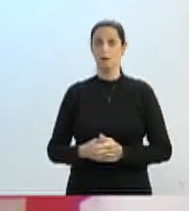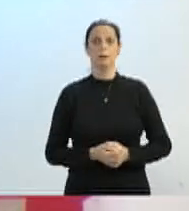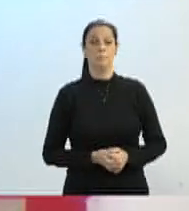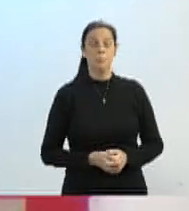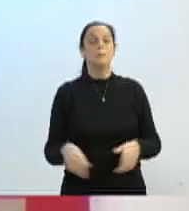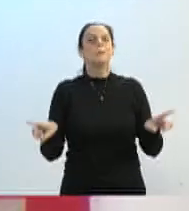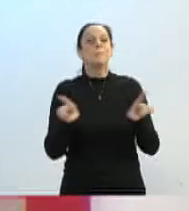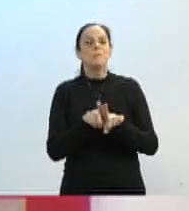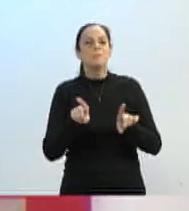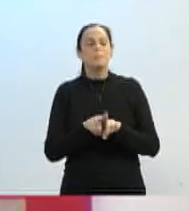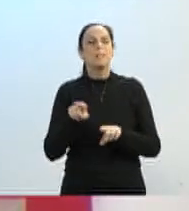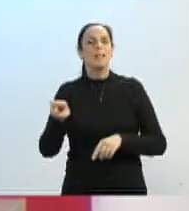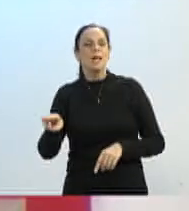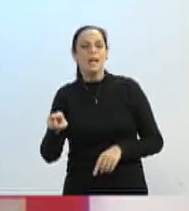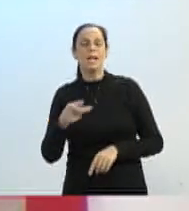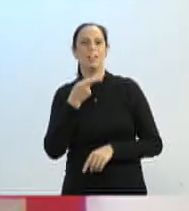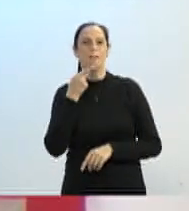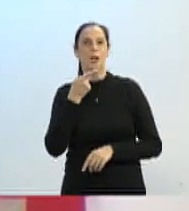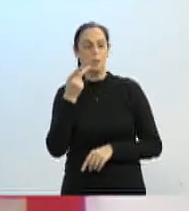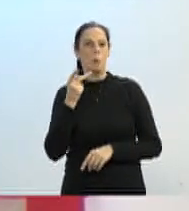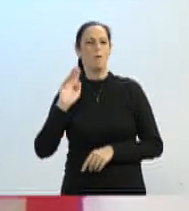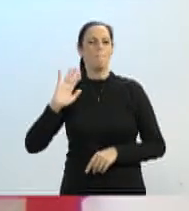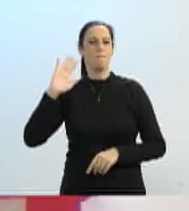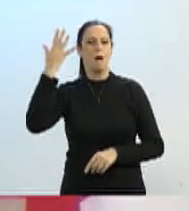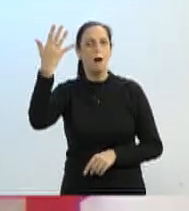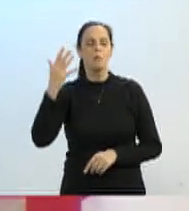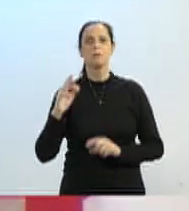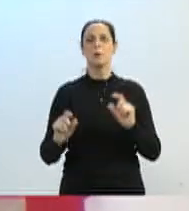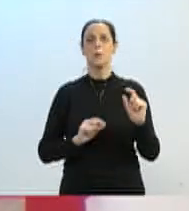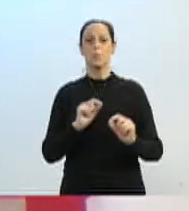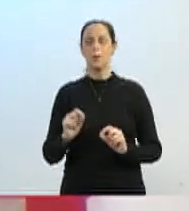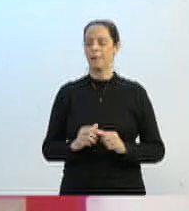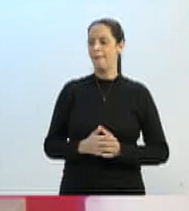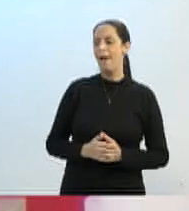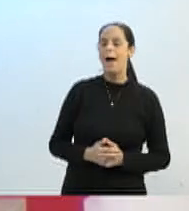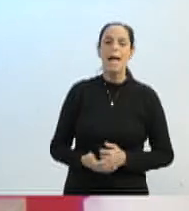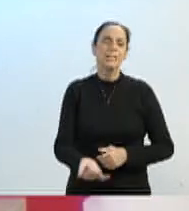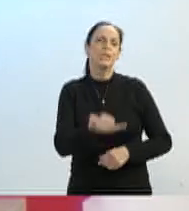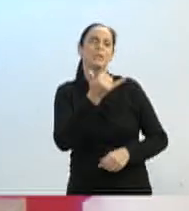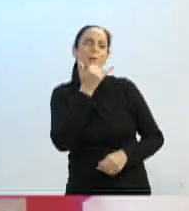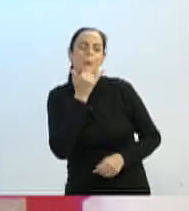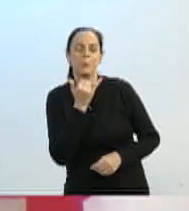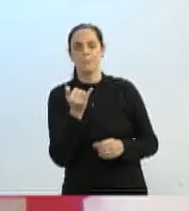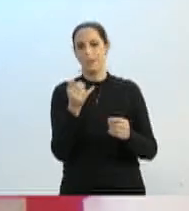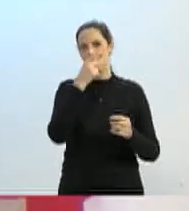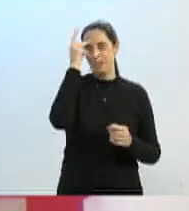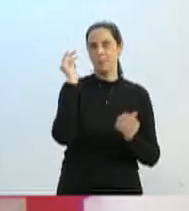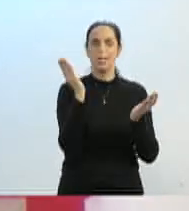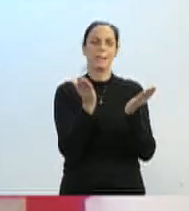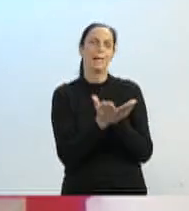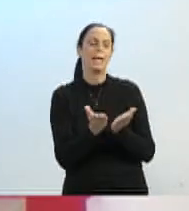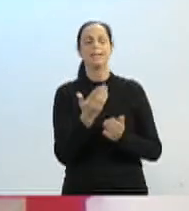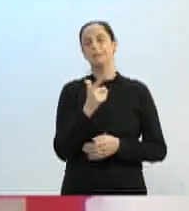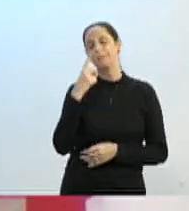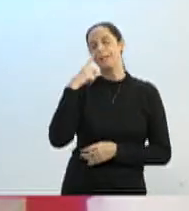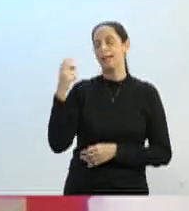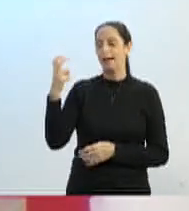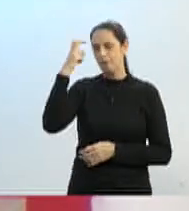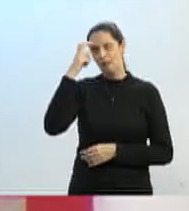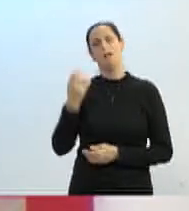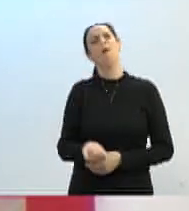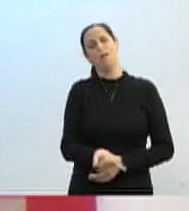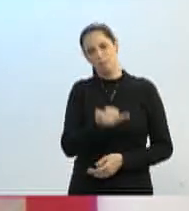que não há, por parte dos evangélicos, interesse em participar de eventos culturais, segue um resumo a